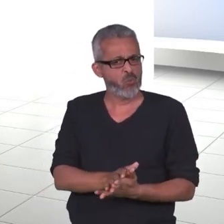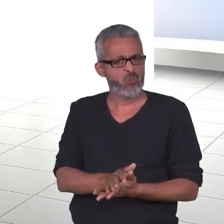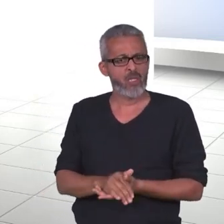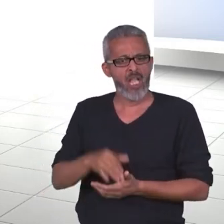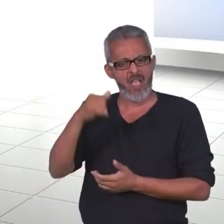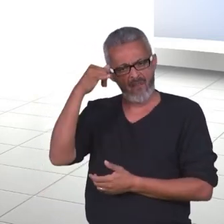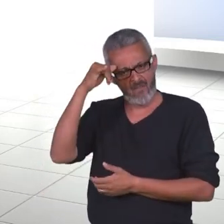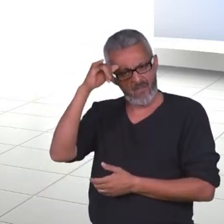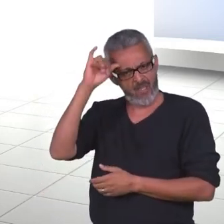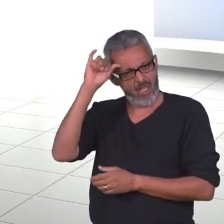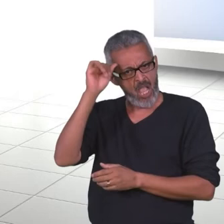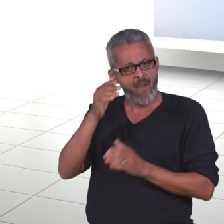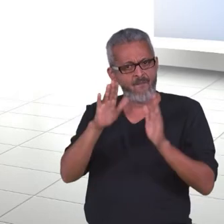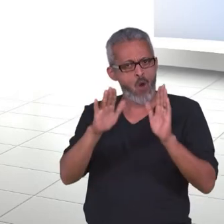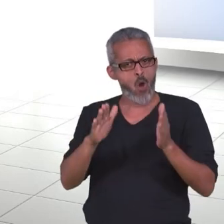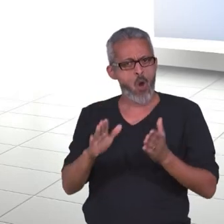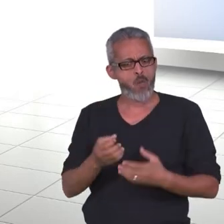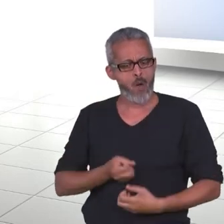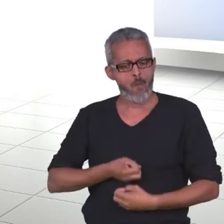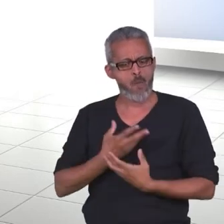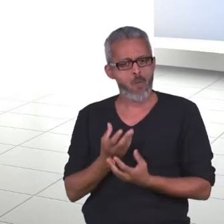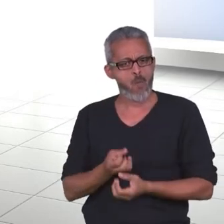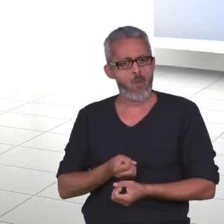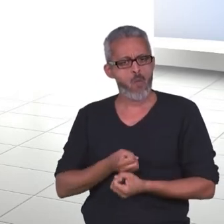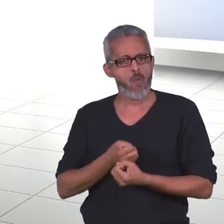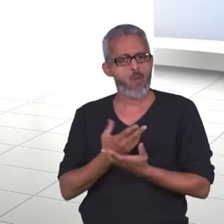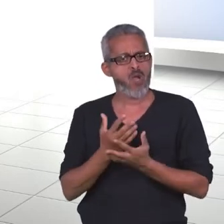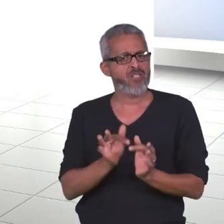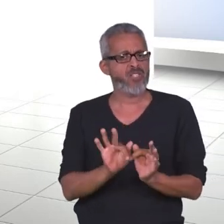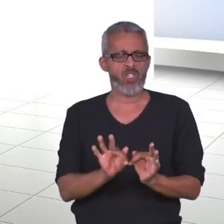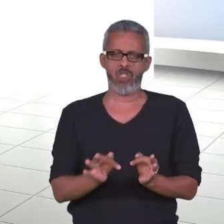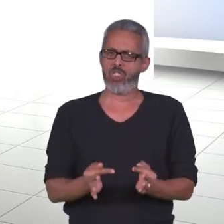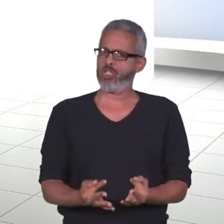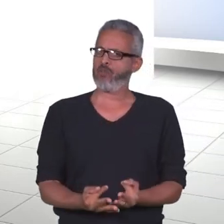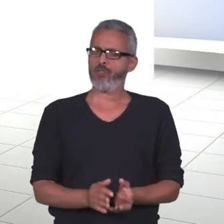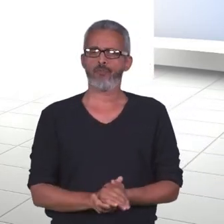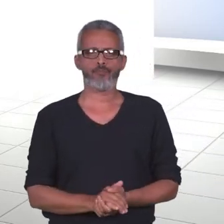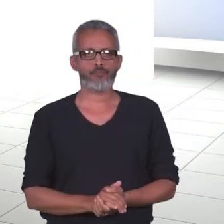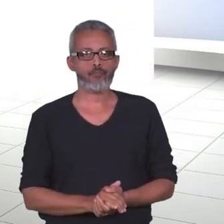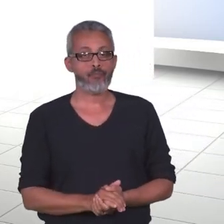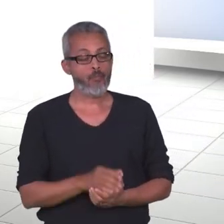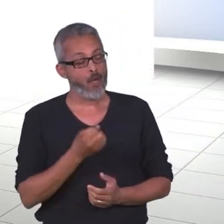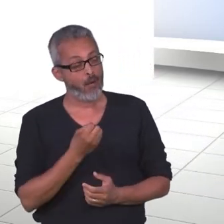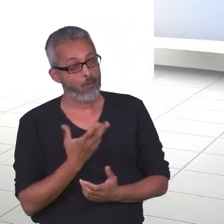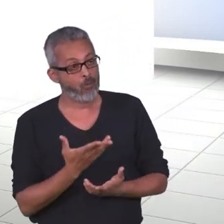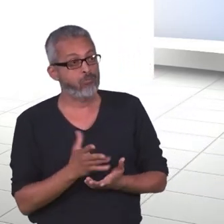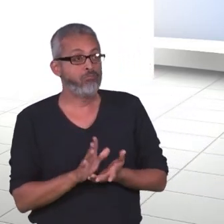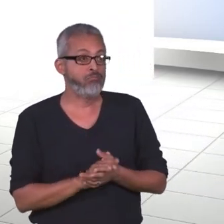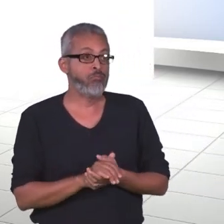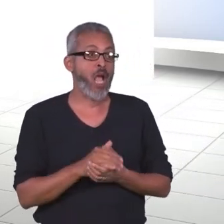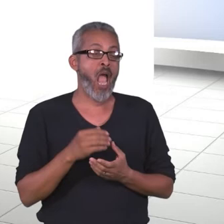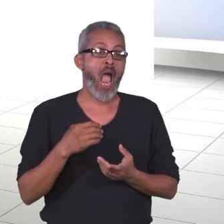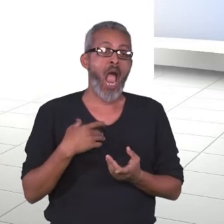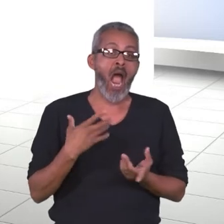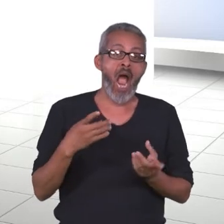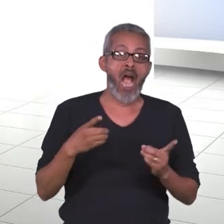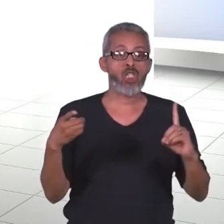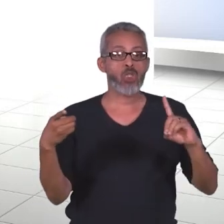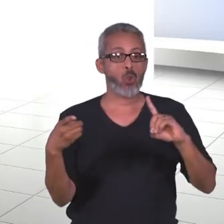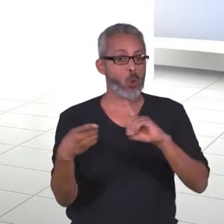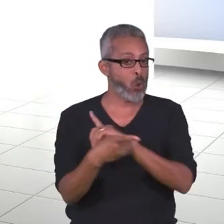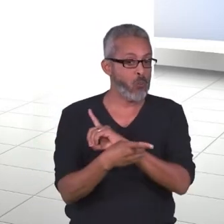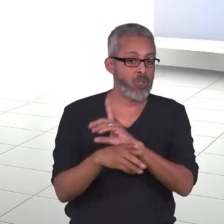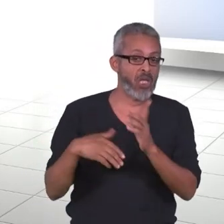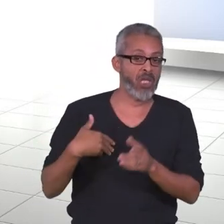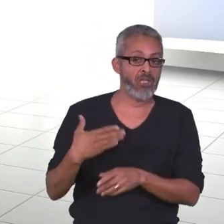opostos. Quando dizemos uma coisa, intencionando afirmar o contrário, criando humor e levando o